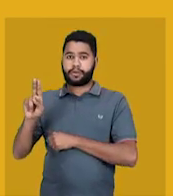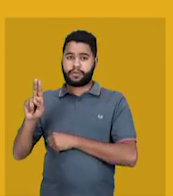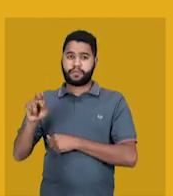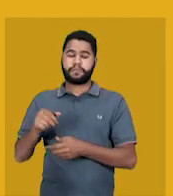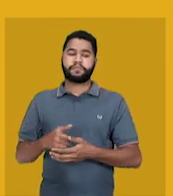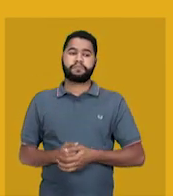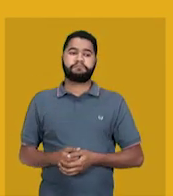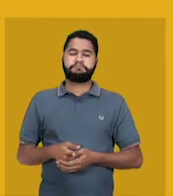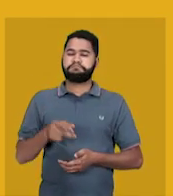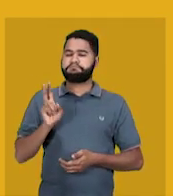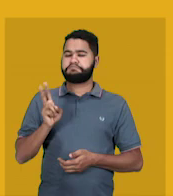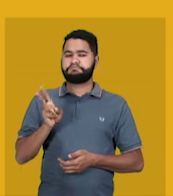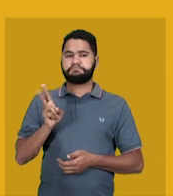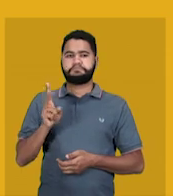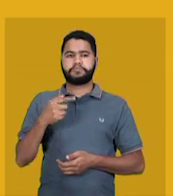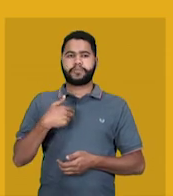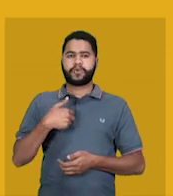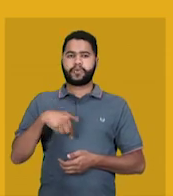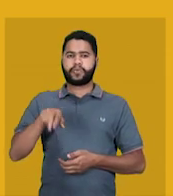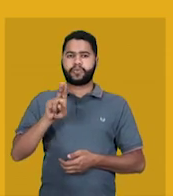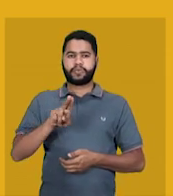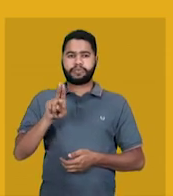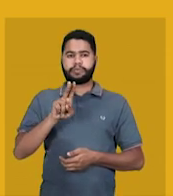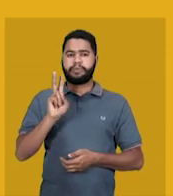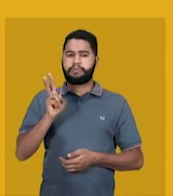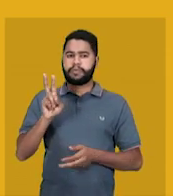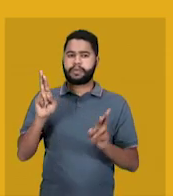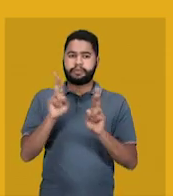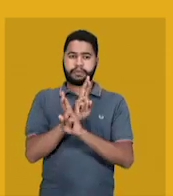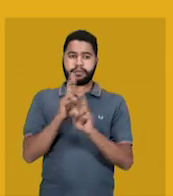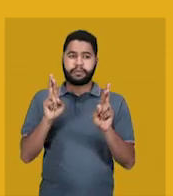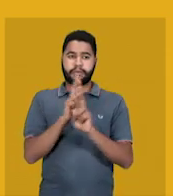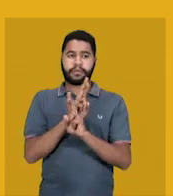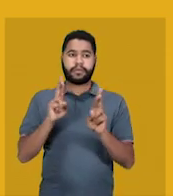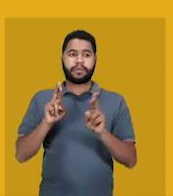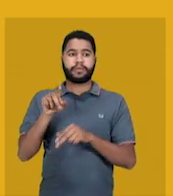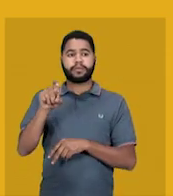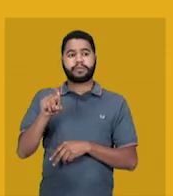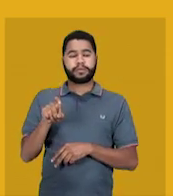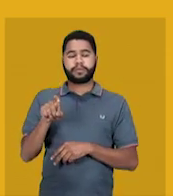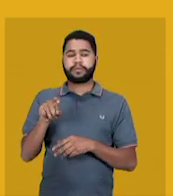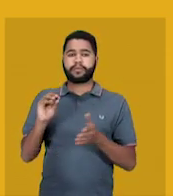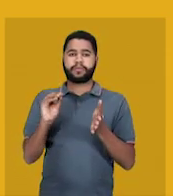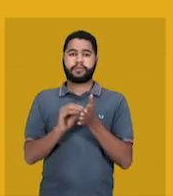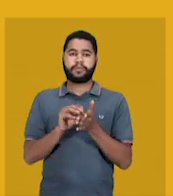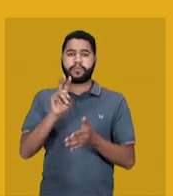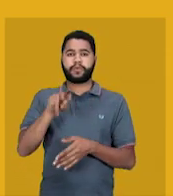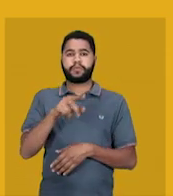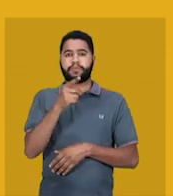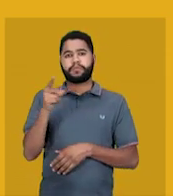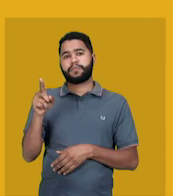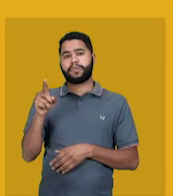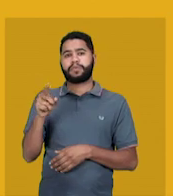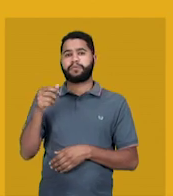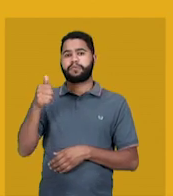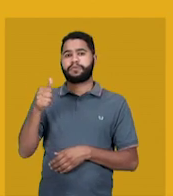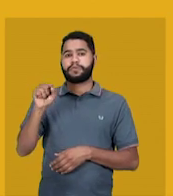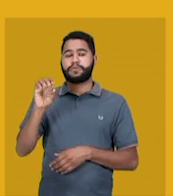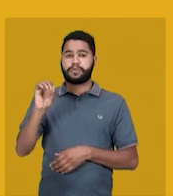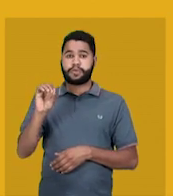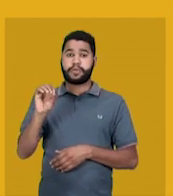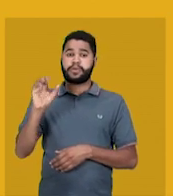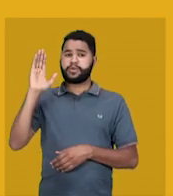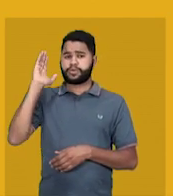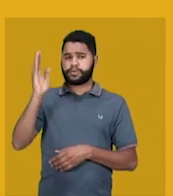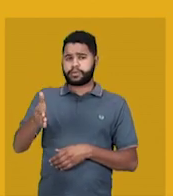a mesma coisa vou usar a mesma relação não ser x e aqui eu vou colocar o pi e aqui 180 de